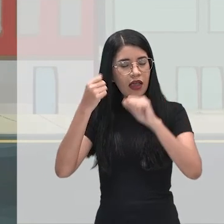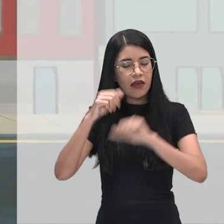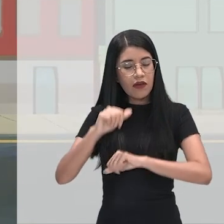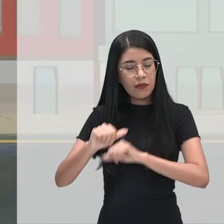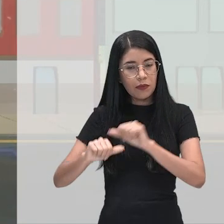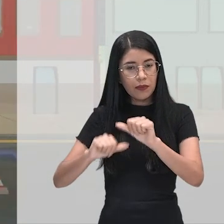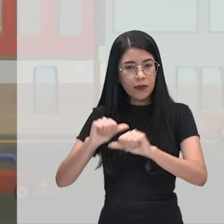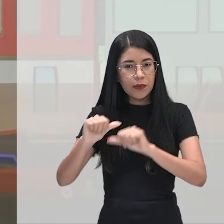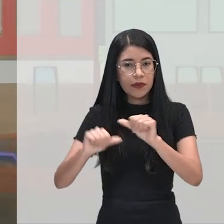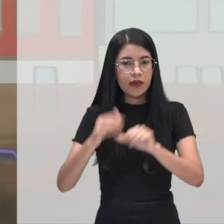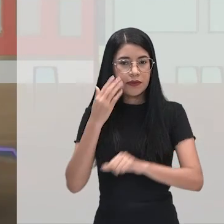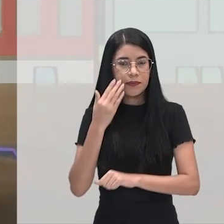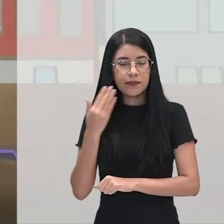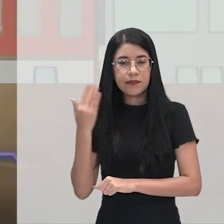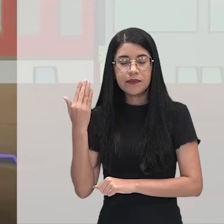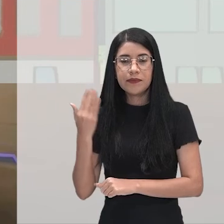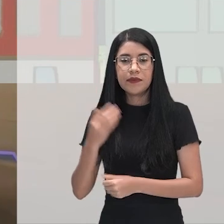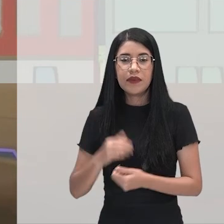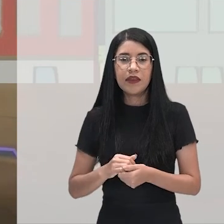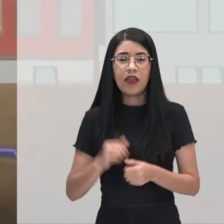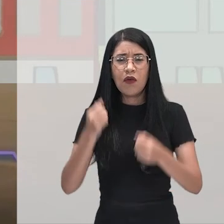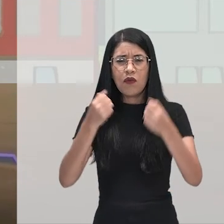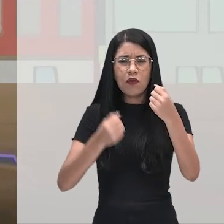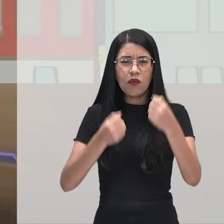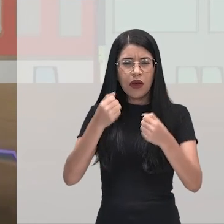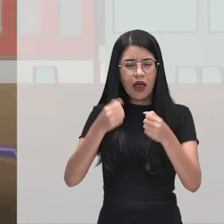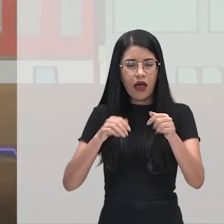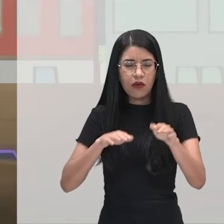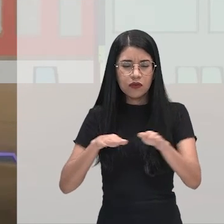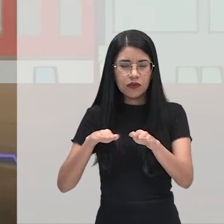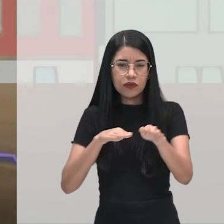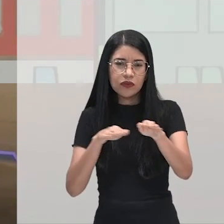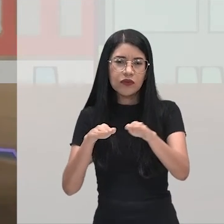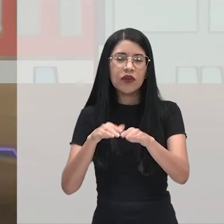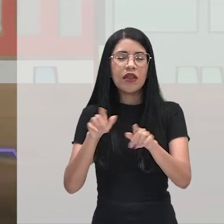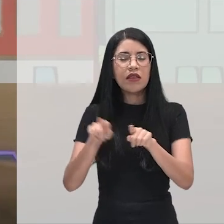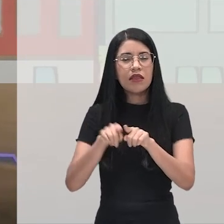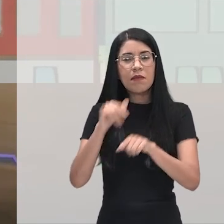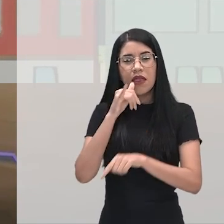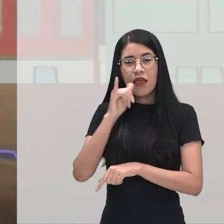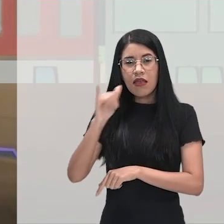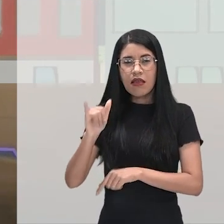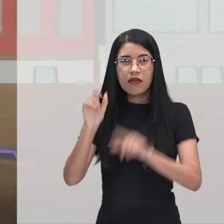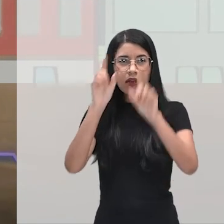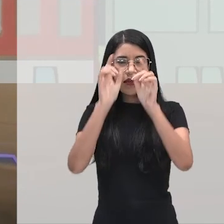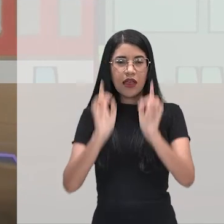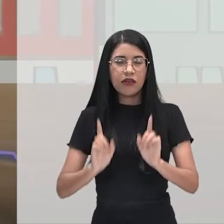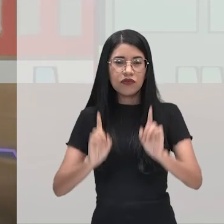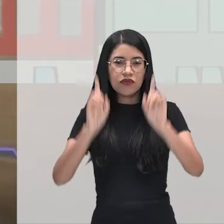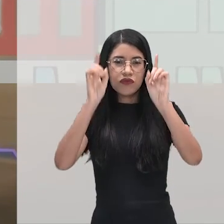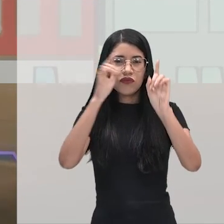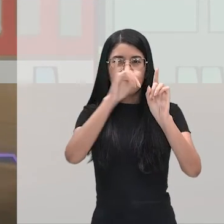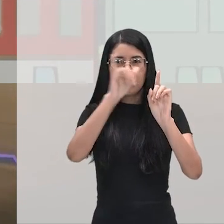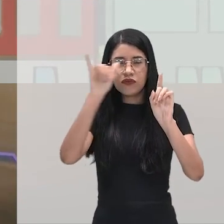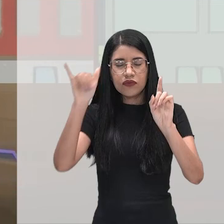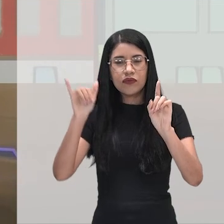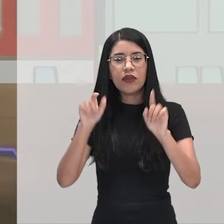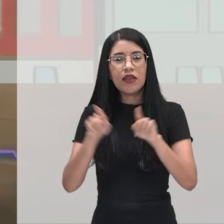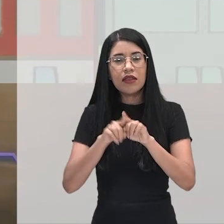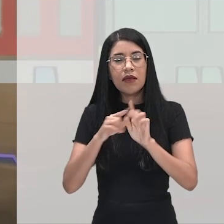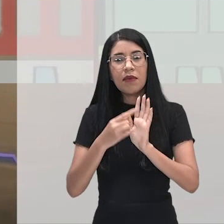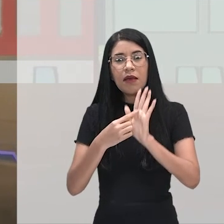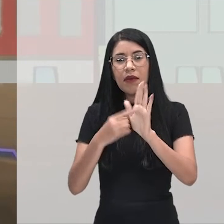também os problemas, né, sociais, ambientais, né, enchentes, a questão do lixo, dentre outros problemas que vão compor